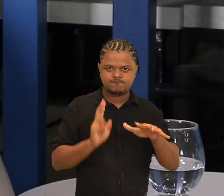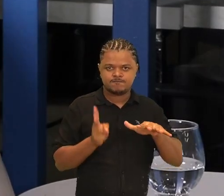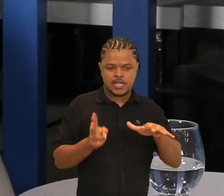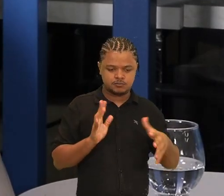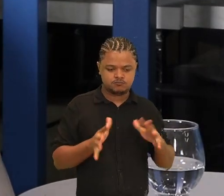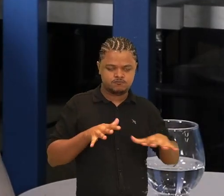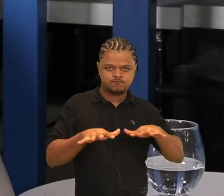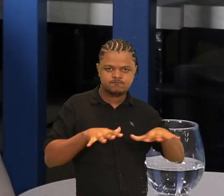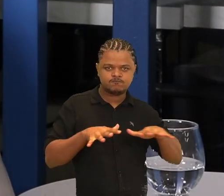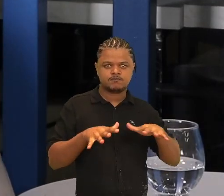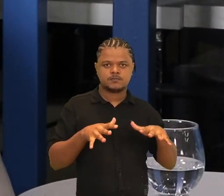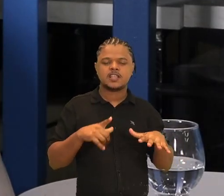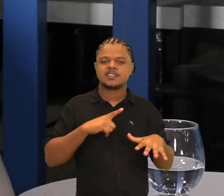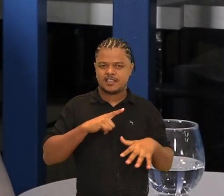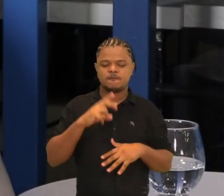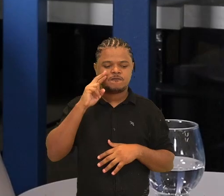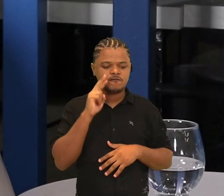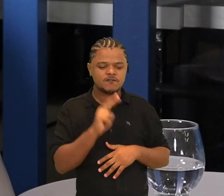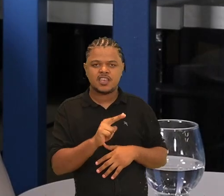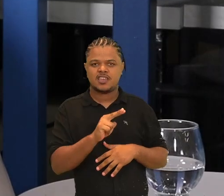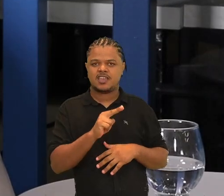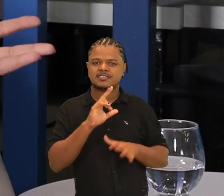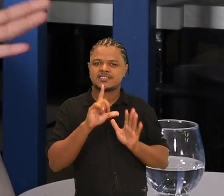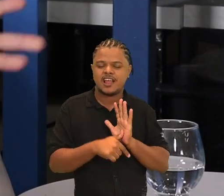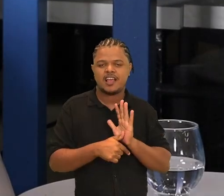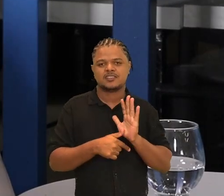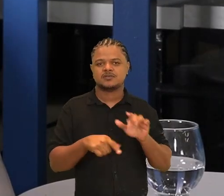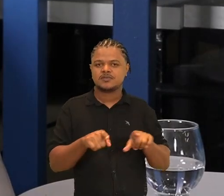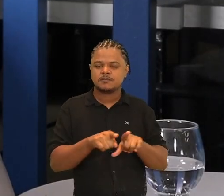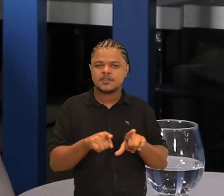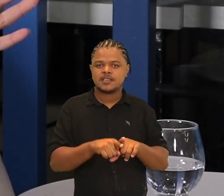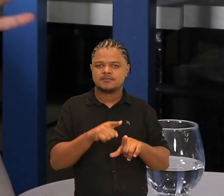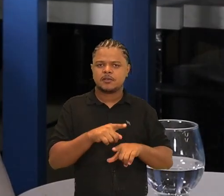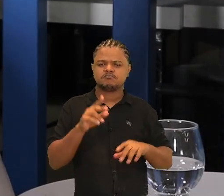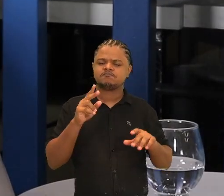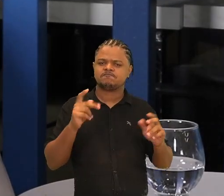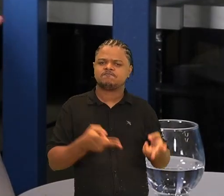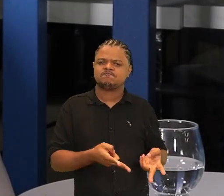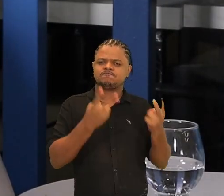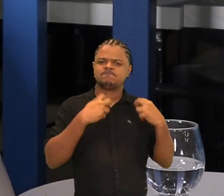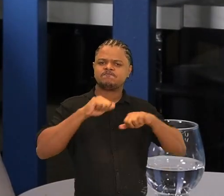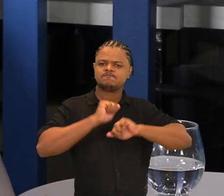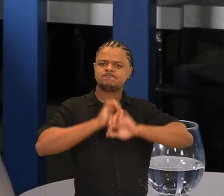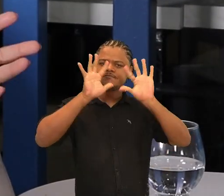tinha vivenciado, os atrasos, enfim, porque no início foi muito evidente, né? Ele